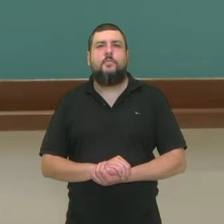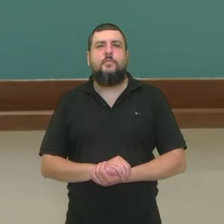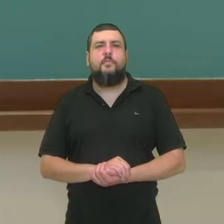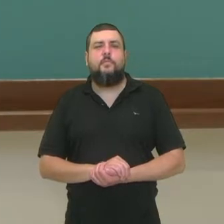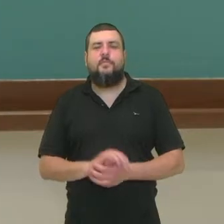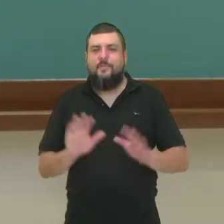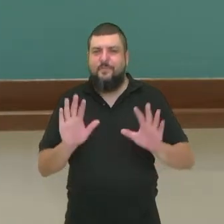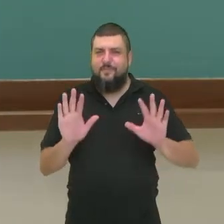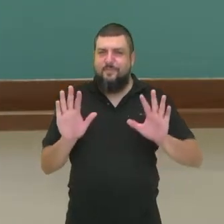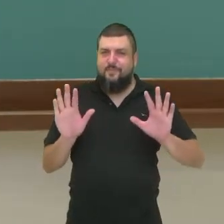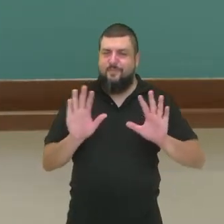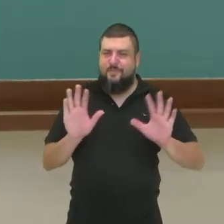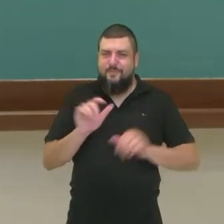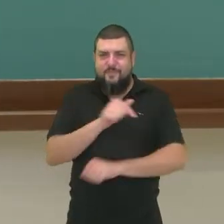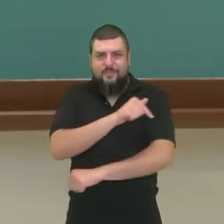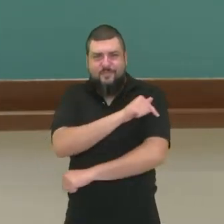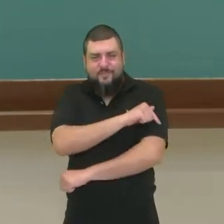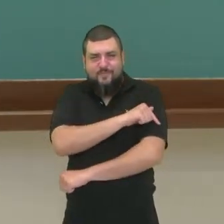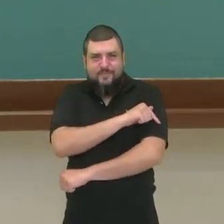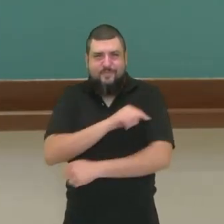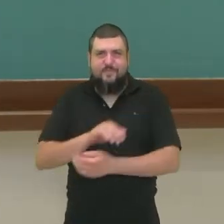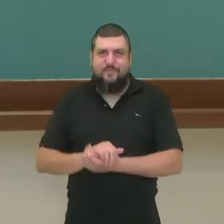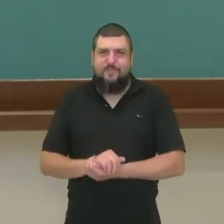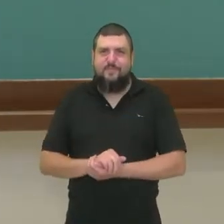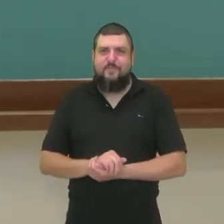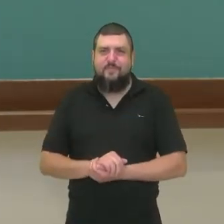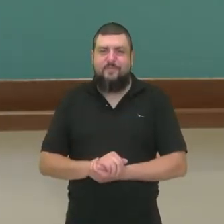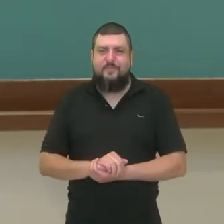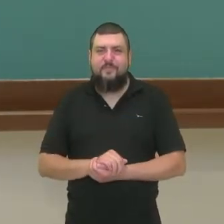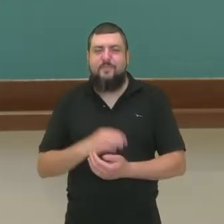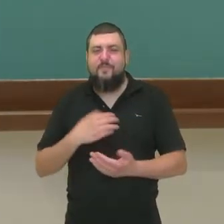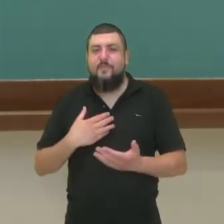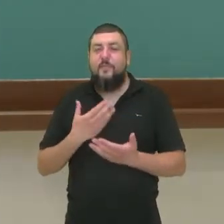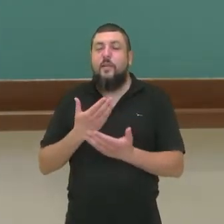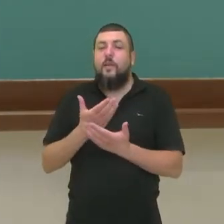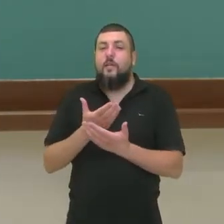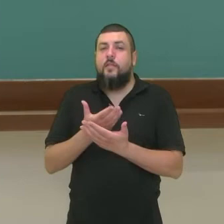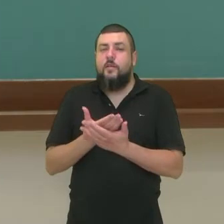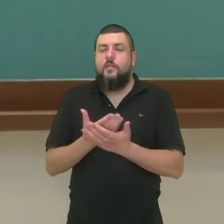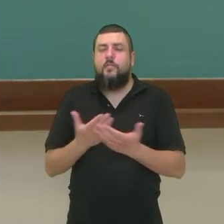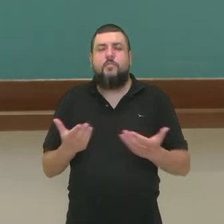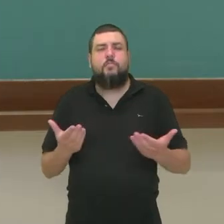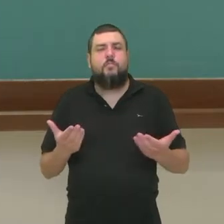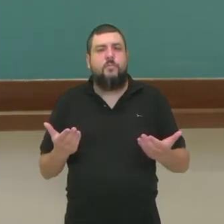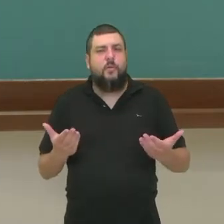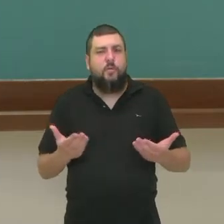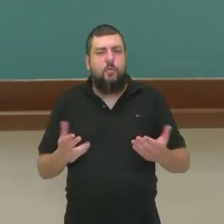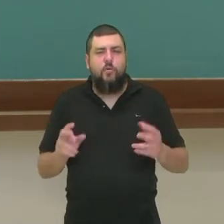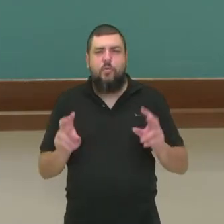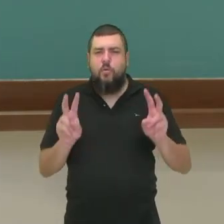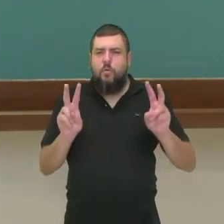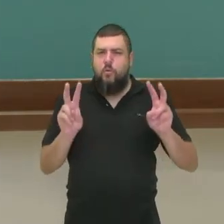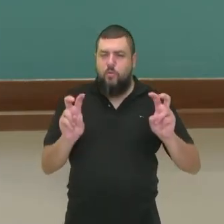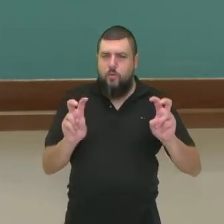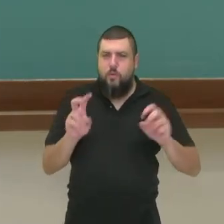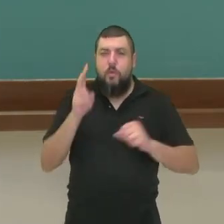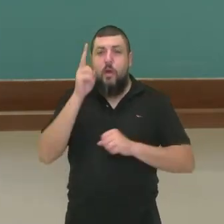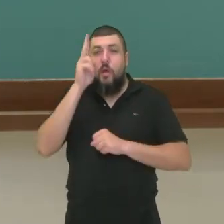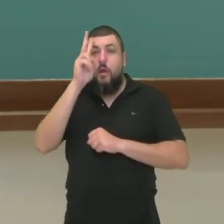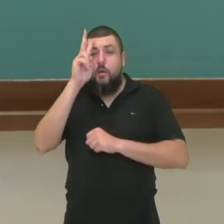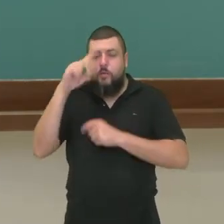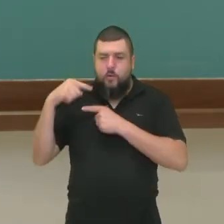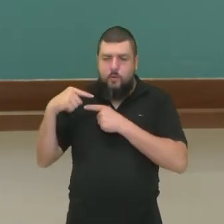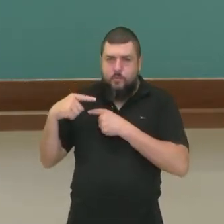Olá, estudantes do 7º ano! Nessa aula nós vamos falar sobre a história, os passos e o ritmo da